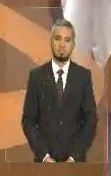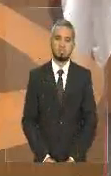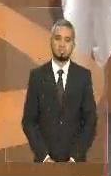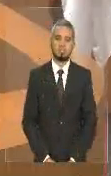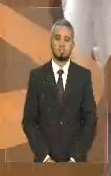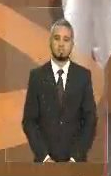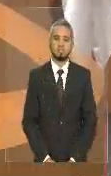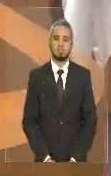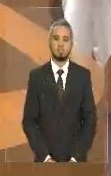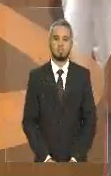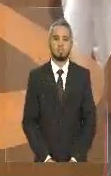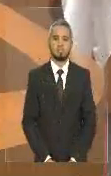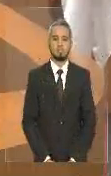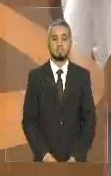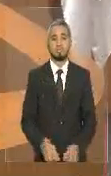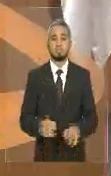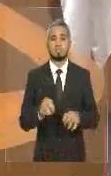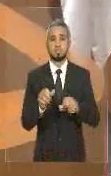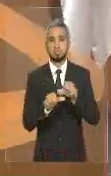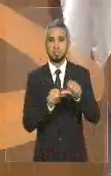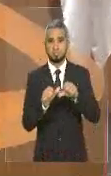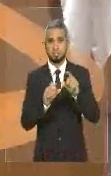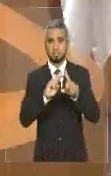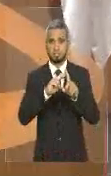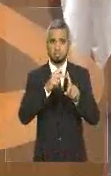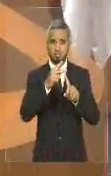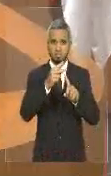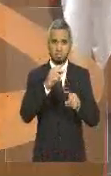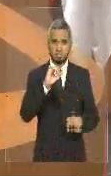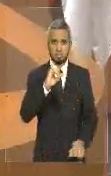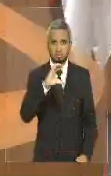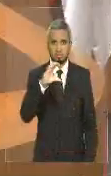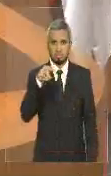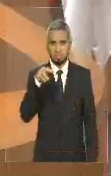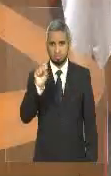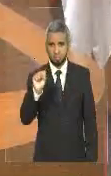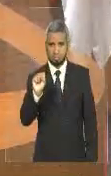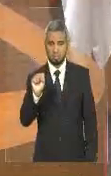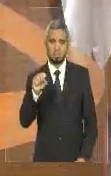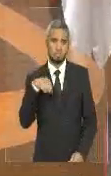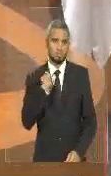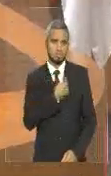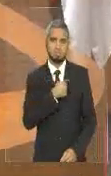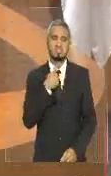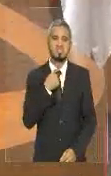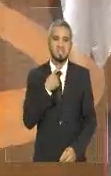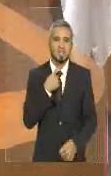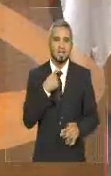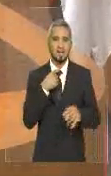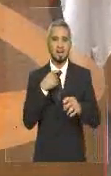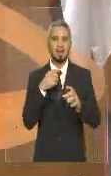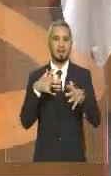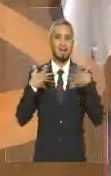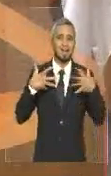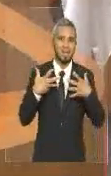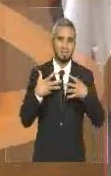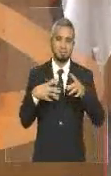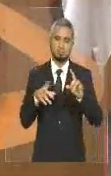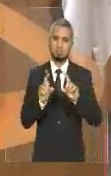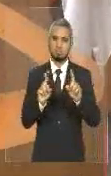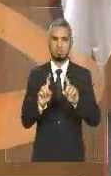Este ajuste do ICMS, é claro que não é do desejo de nenhum de nós. É claro que o governador, se